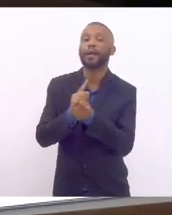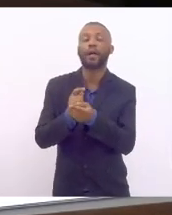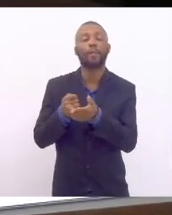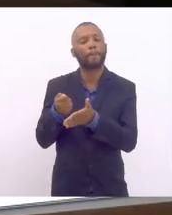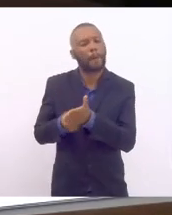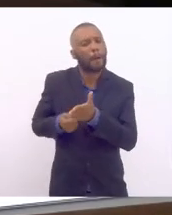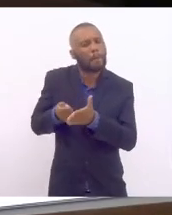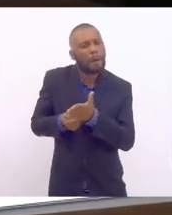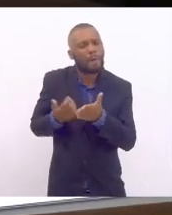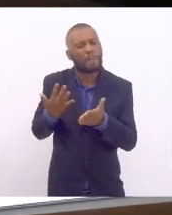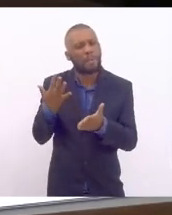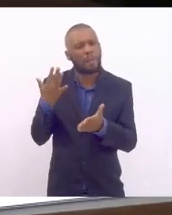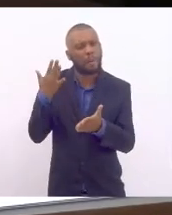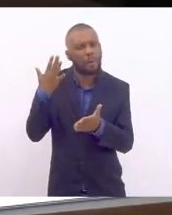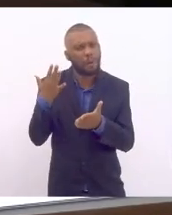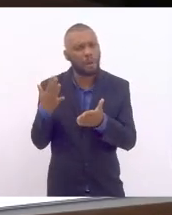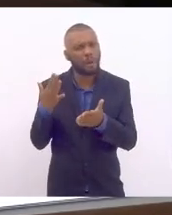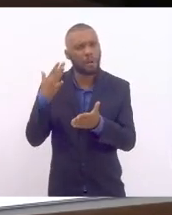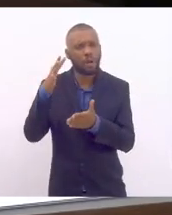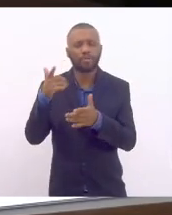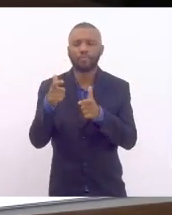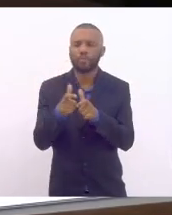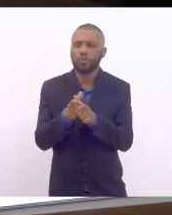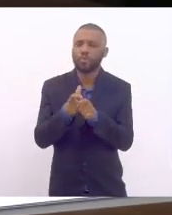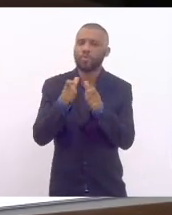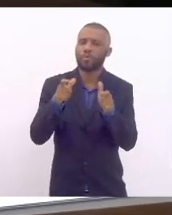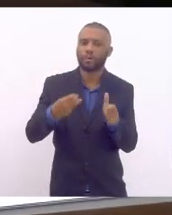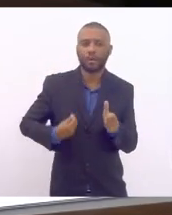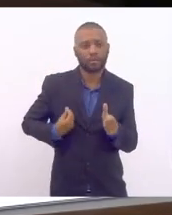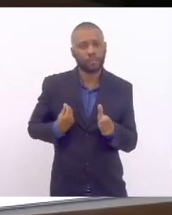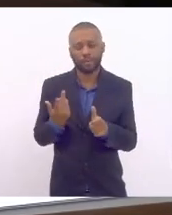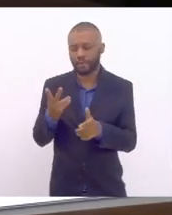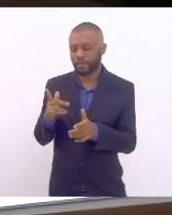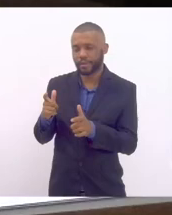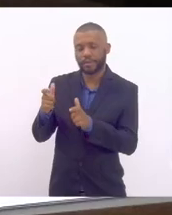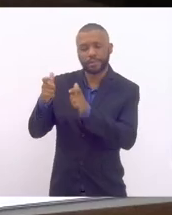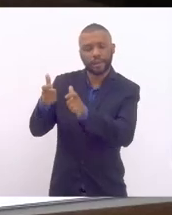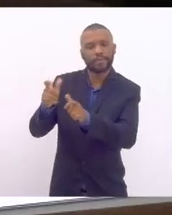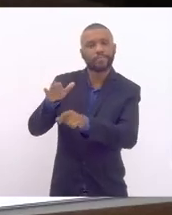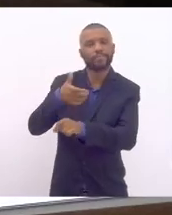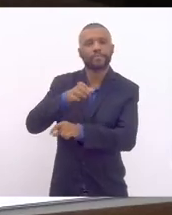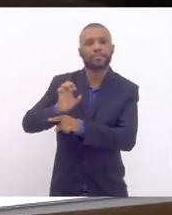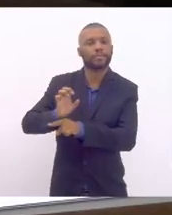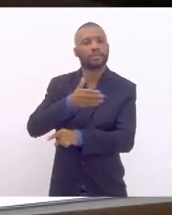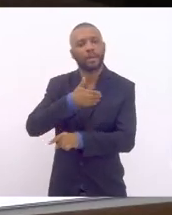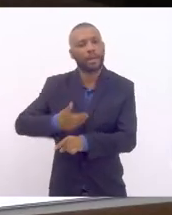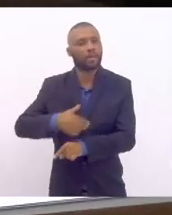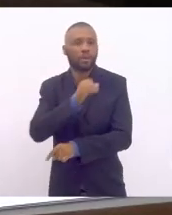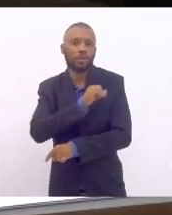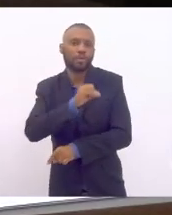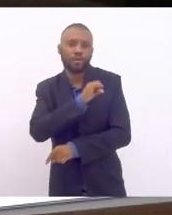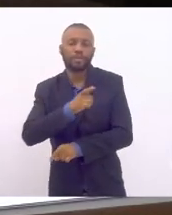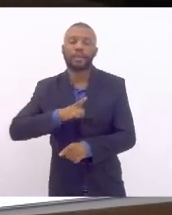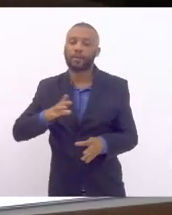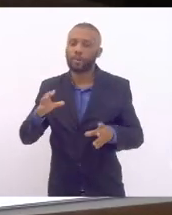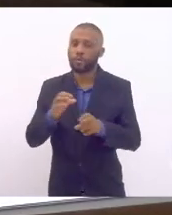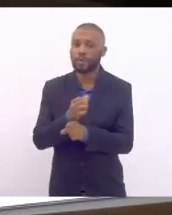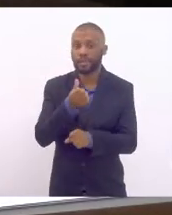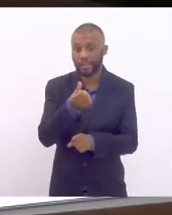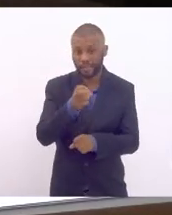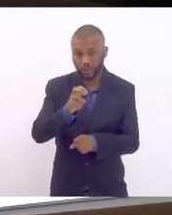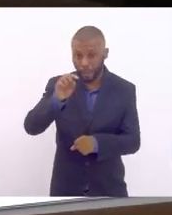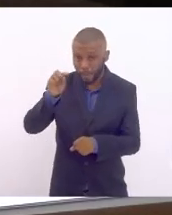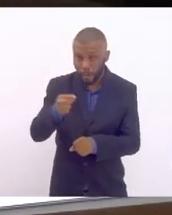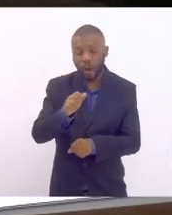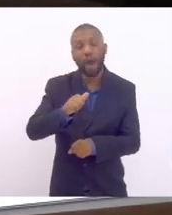movimento de expansão da sua presença no estado do Rio de Janeiro RJ hoje conta com 65 mil alunos